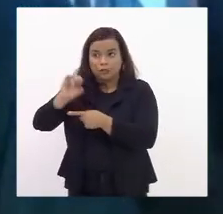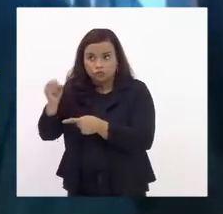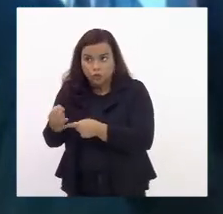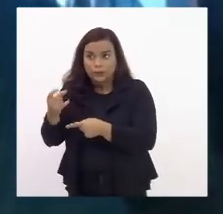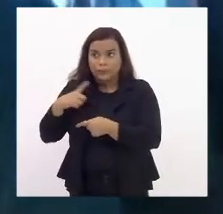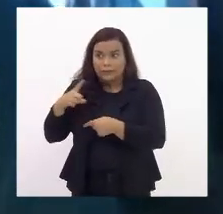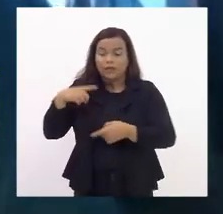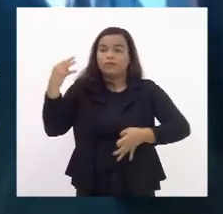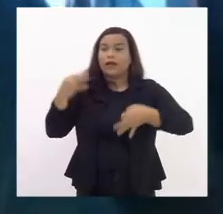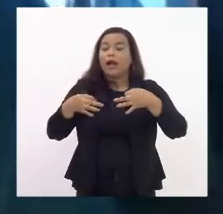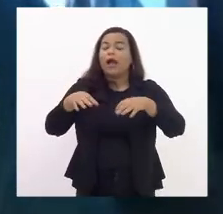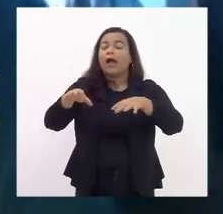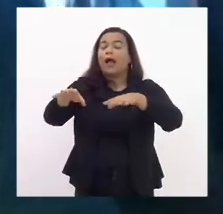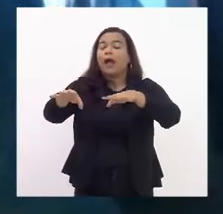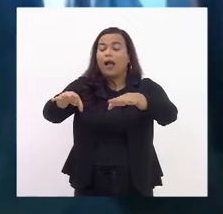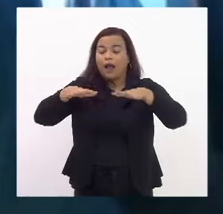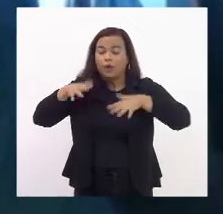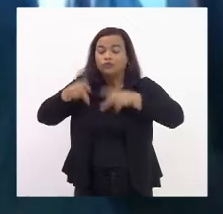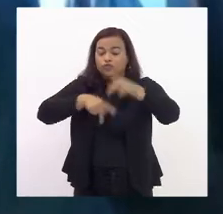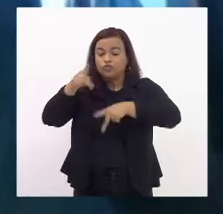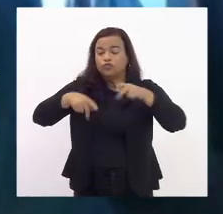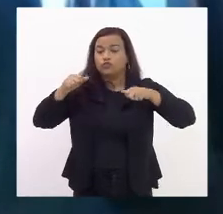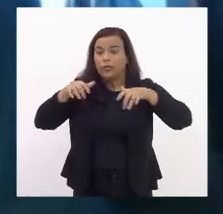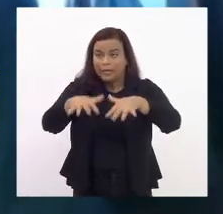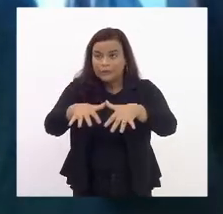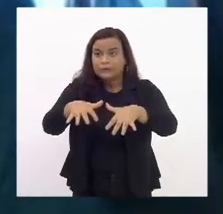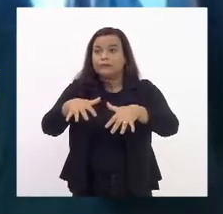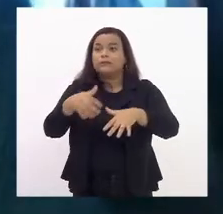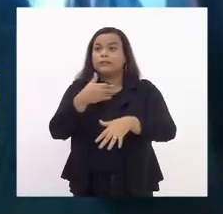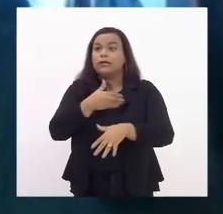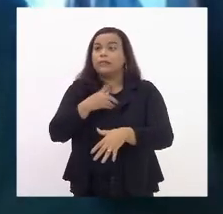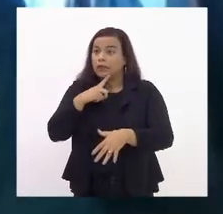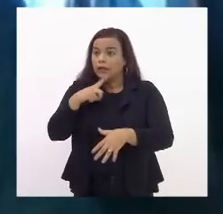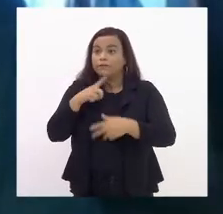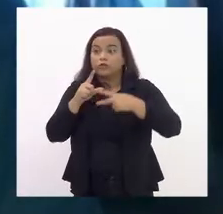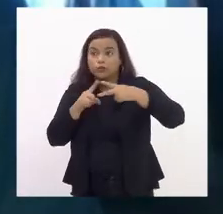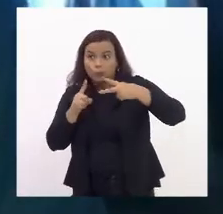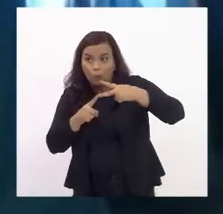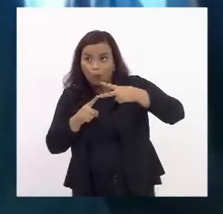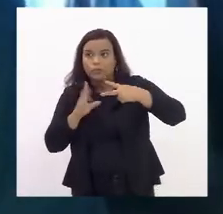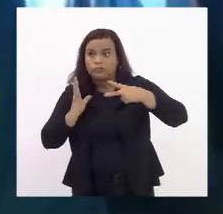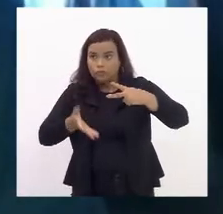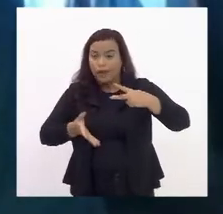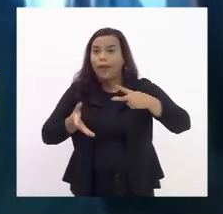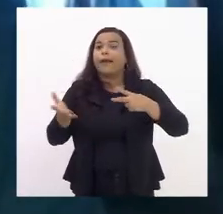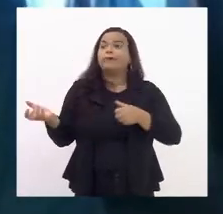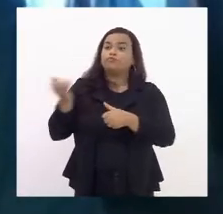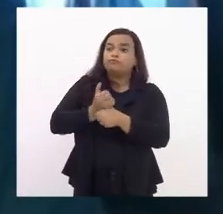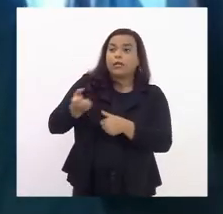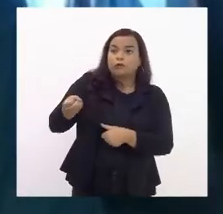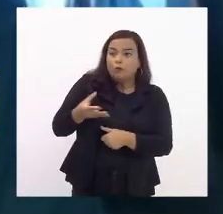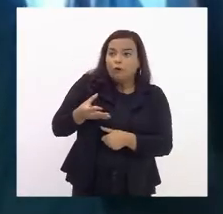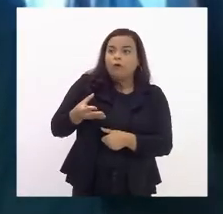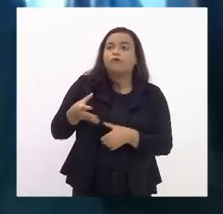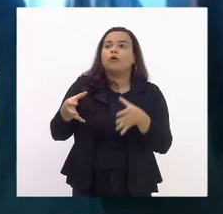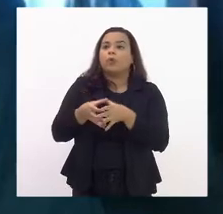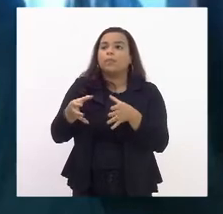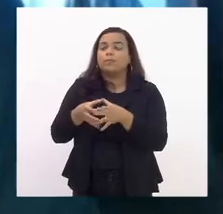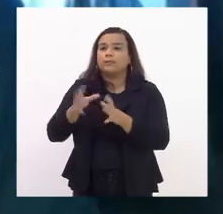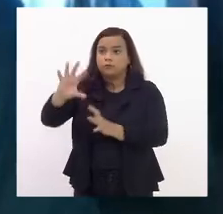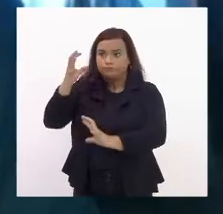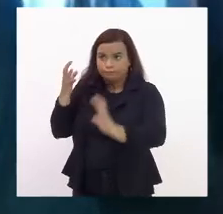duas audiências públicas, foi feito um novo substitutivo da Comissão de Meio Ambiente do deputado